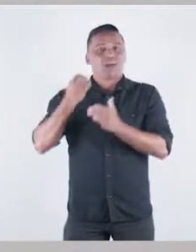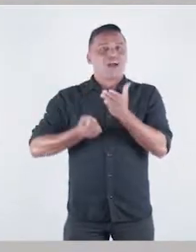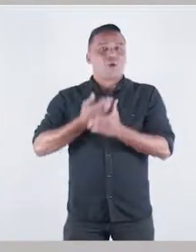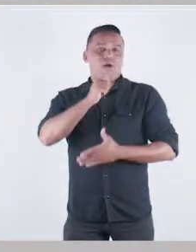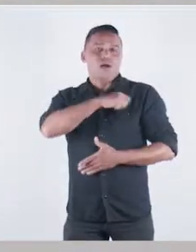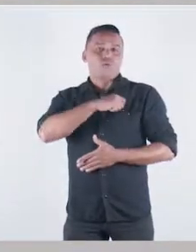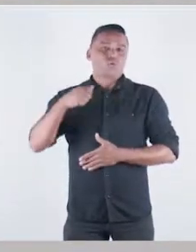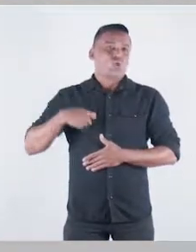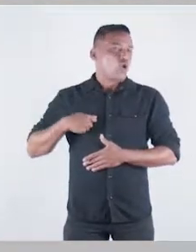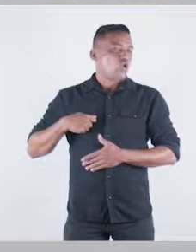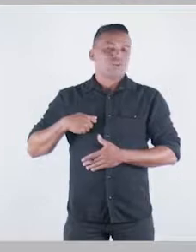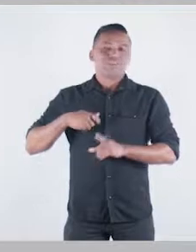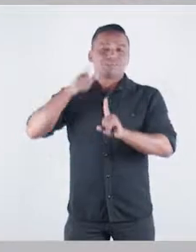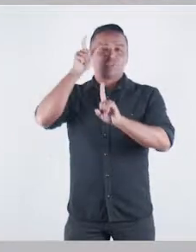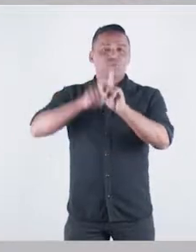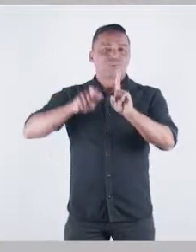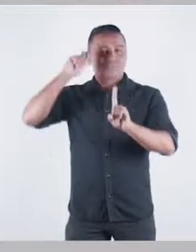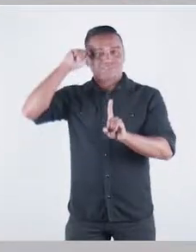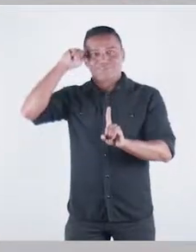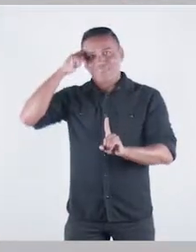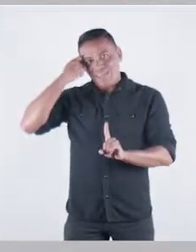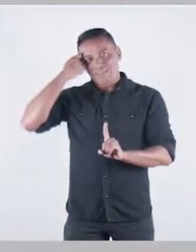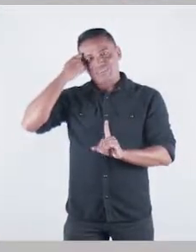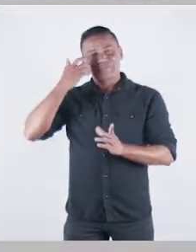negros, uma